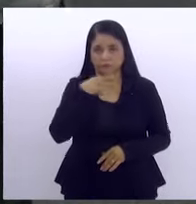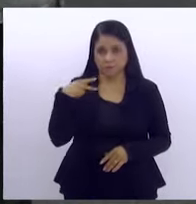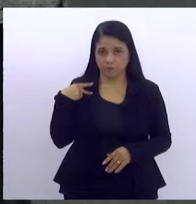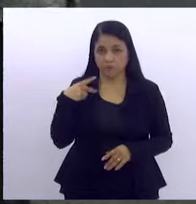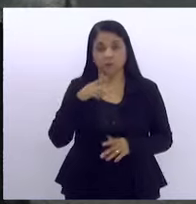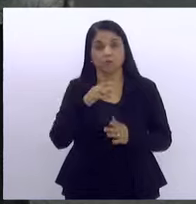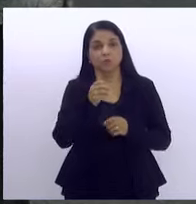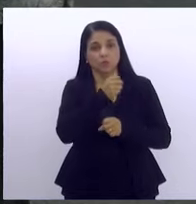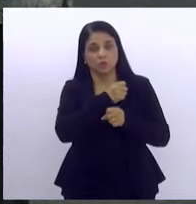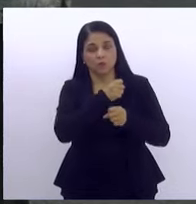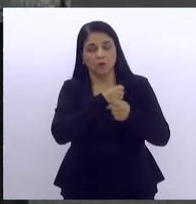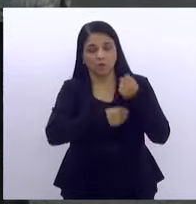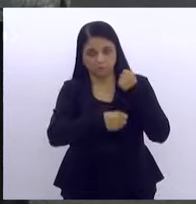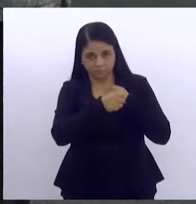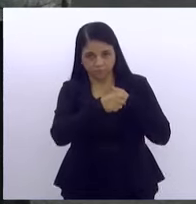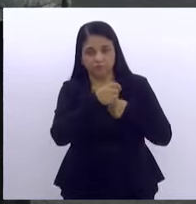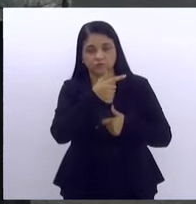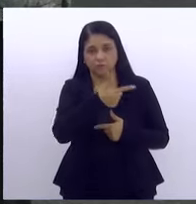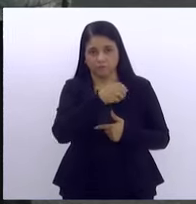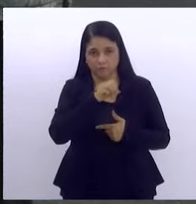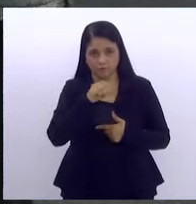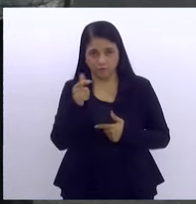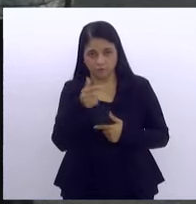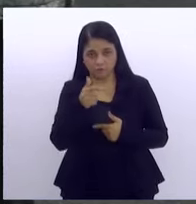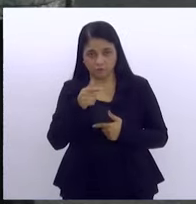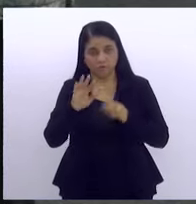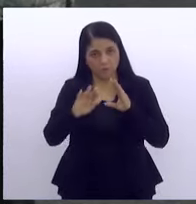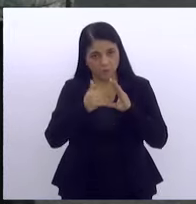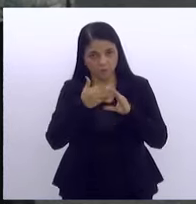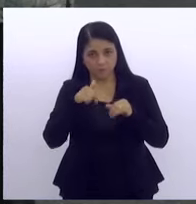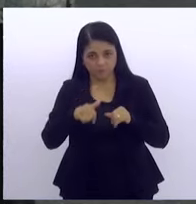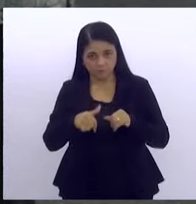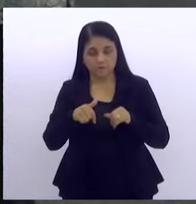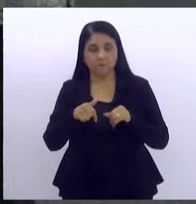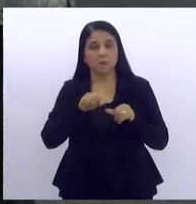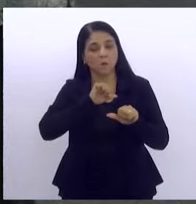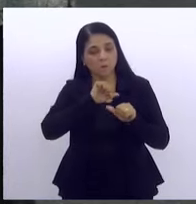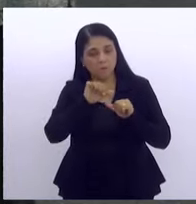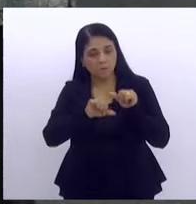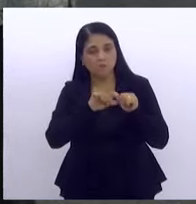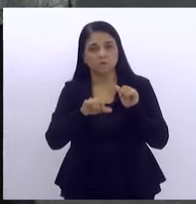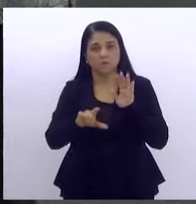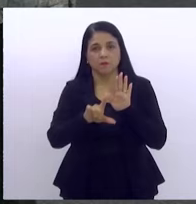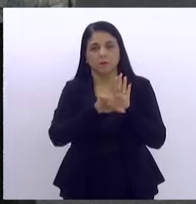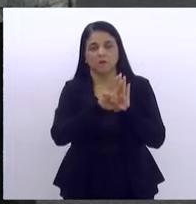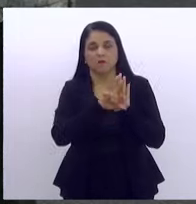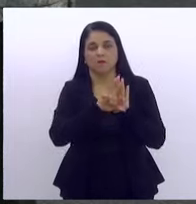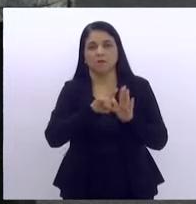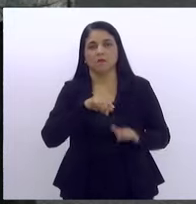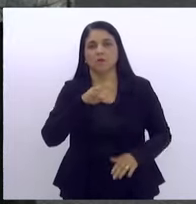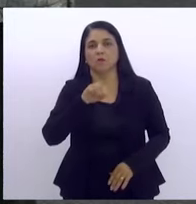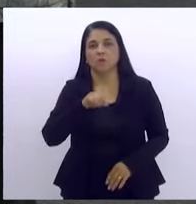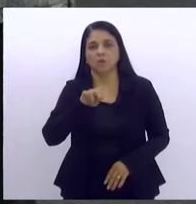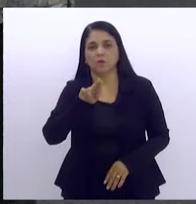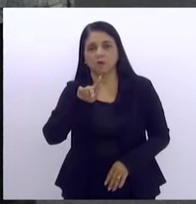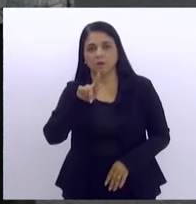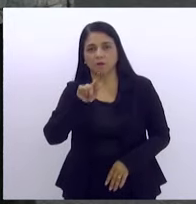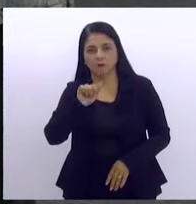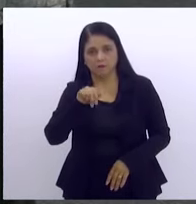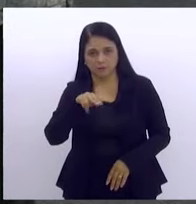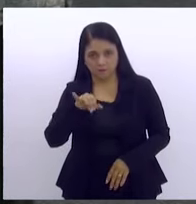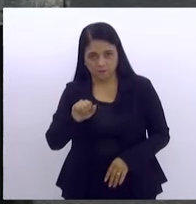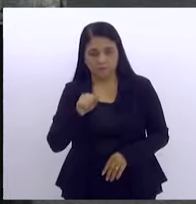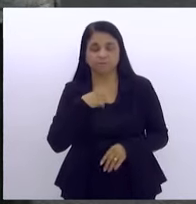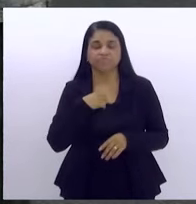veio uma mensagem para essa casa, também alterando a lei orgânica. Lei orgânica, em tese,